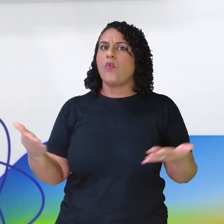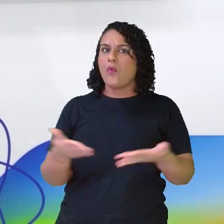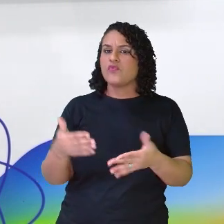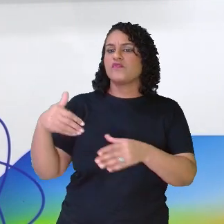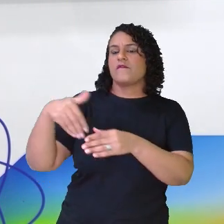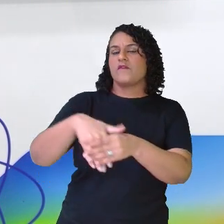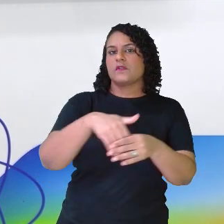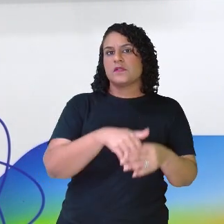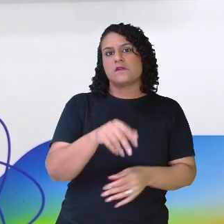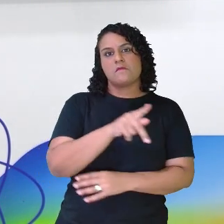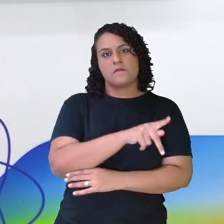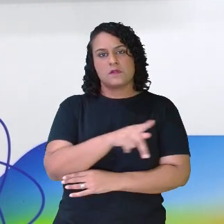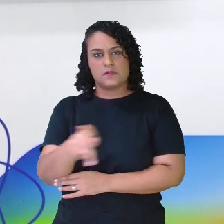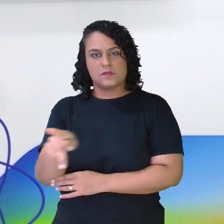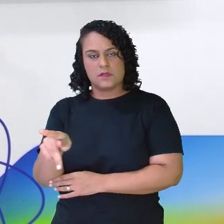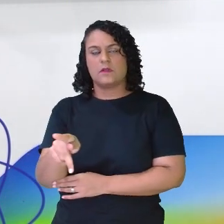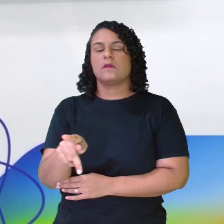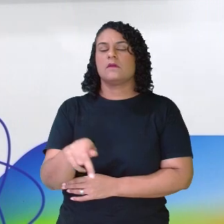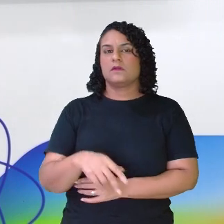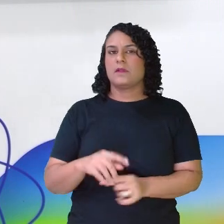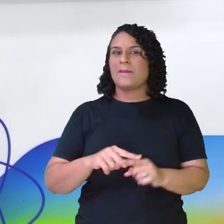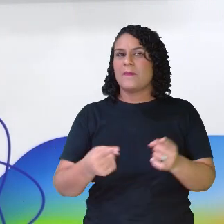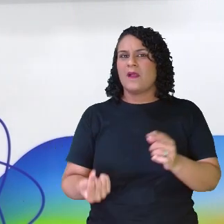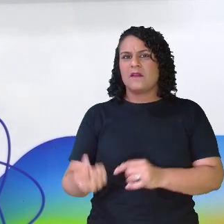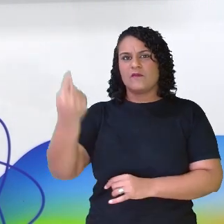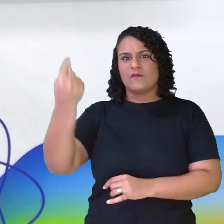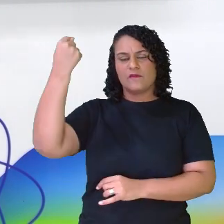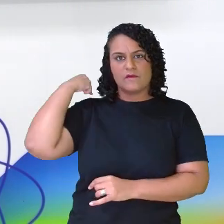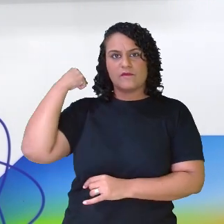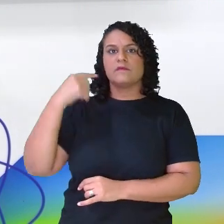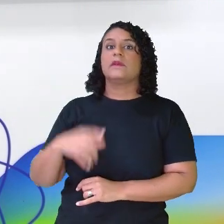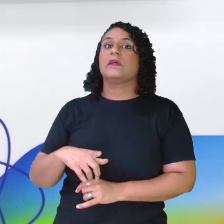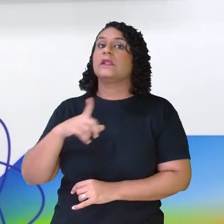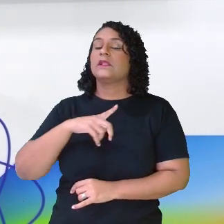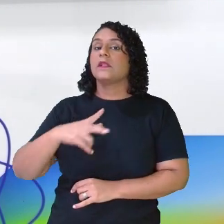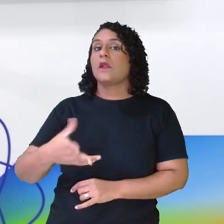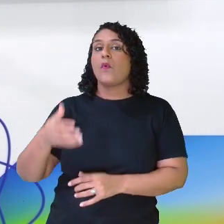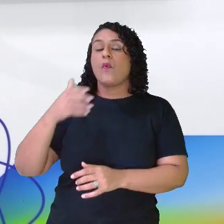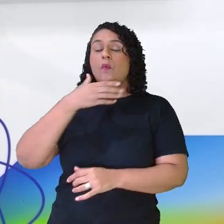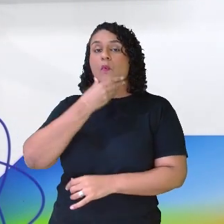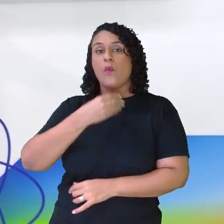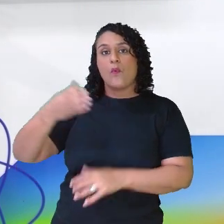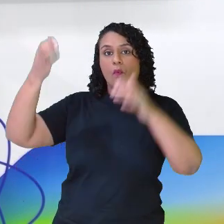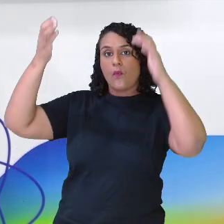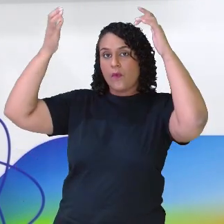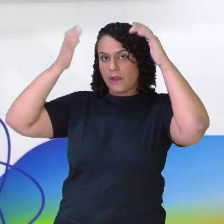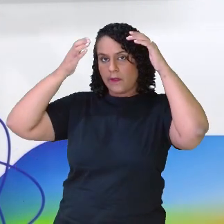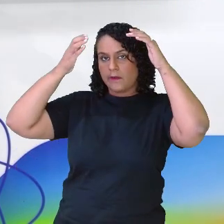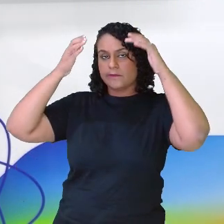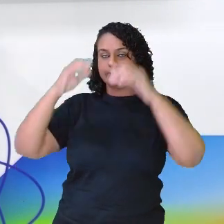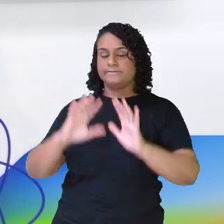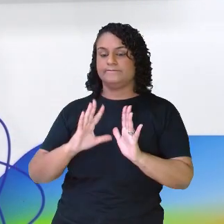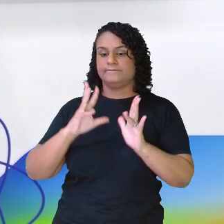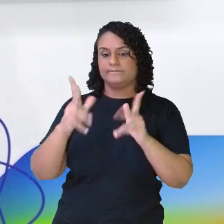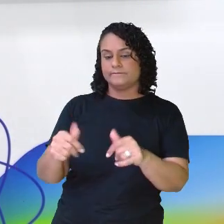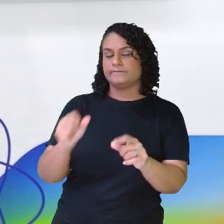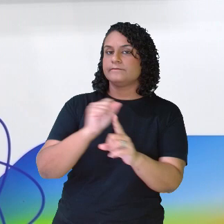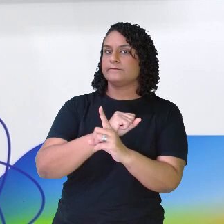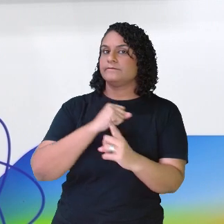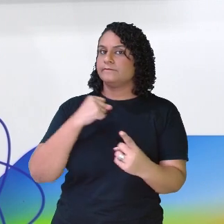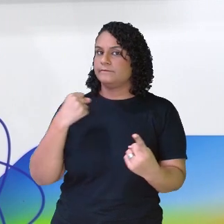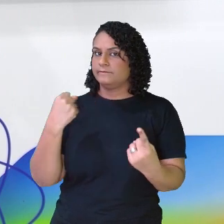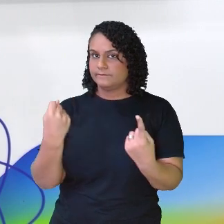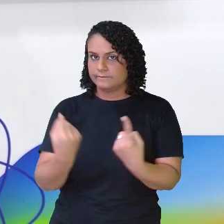tínhamos ali, está ali obedecendo à coroa portuguesa, rei de Portugal. Então toda a sociedade